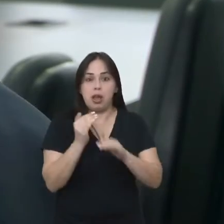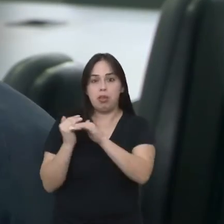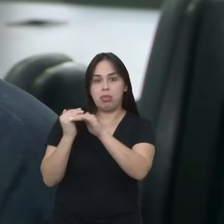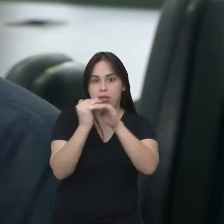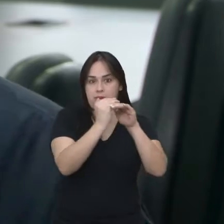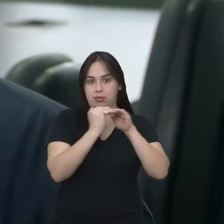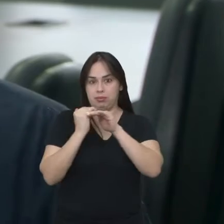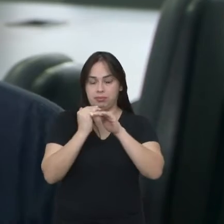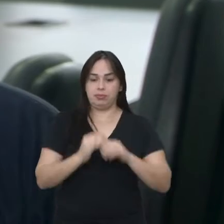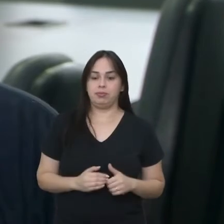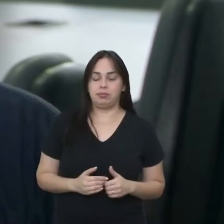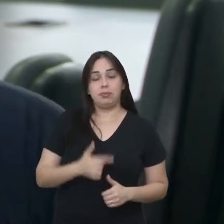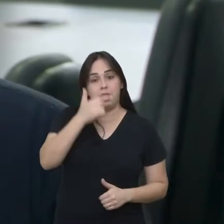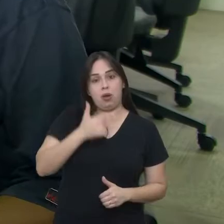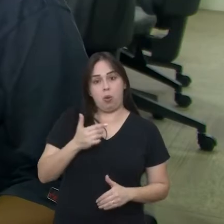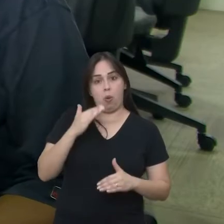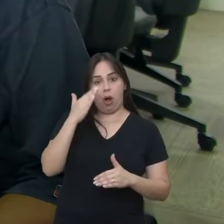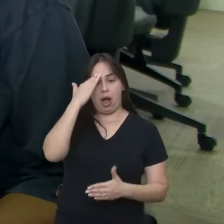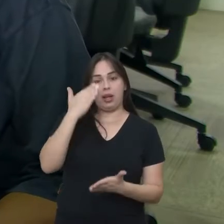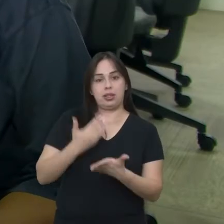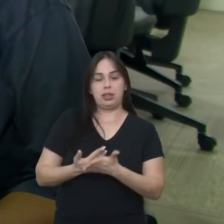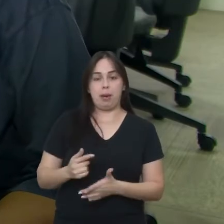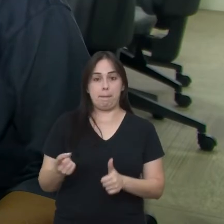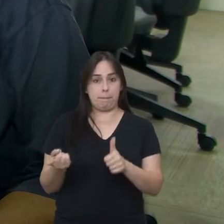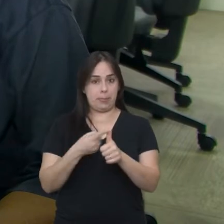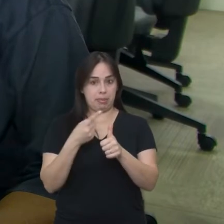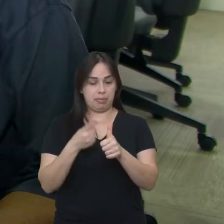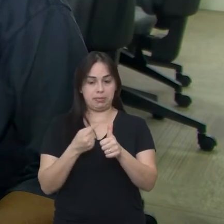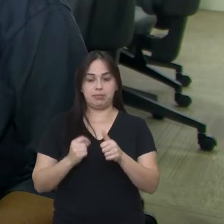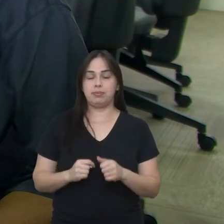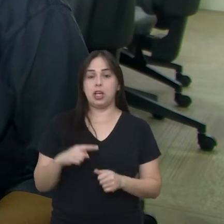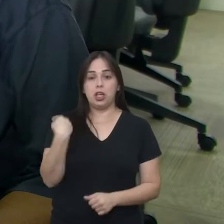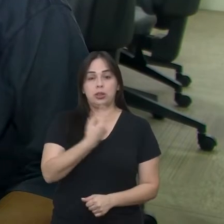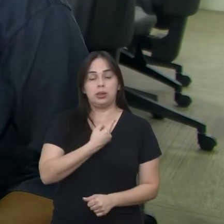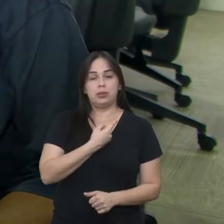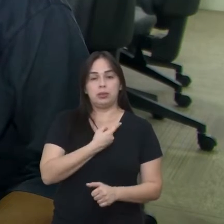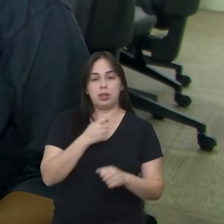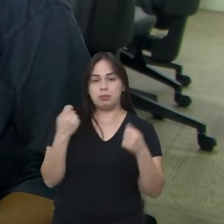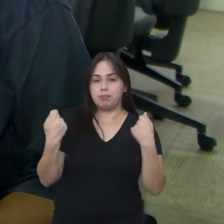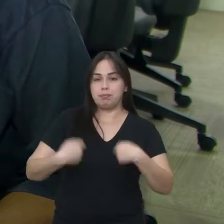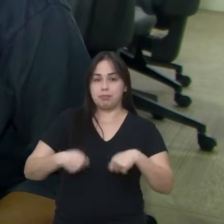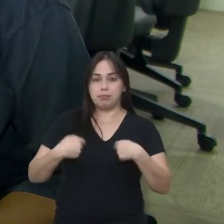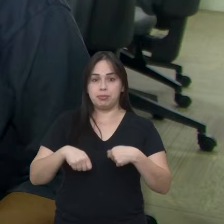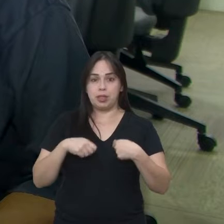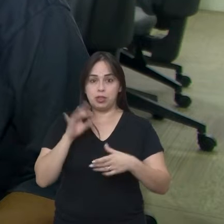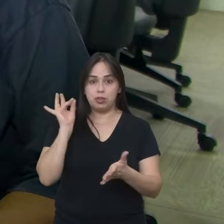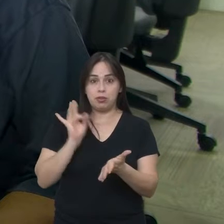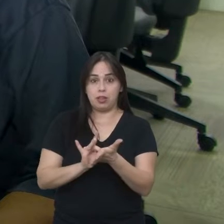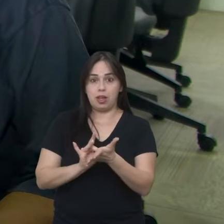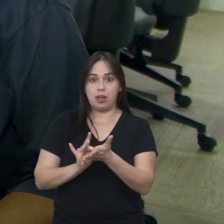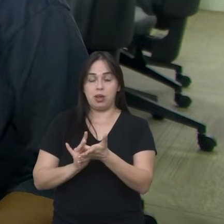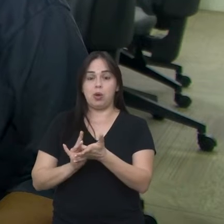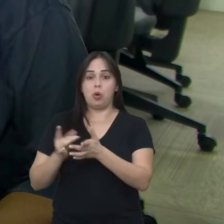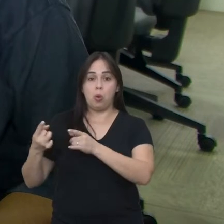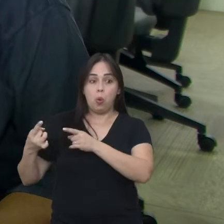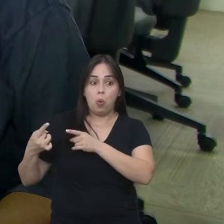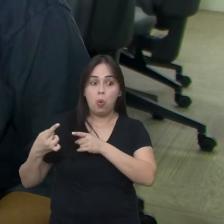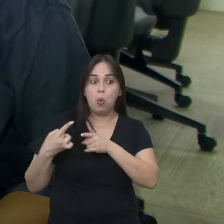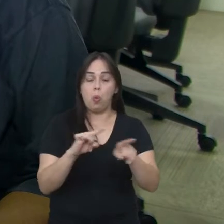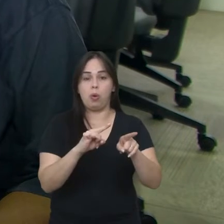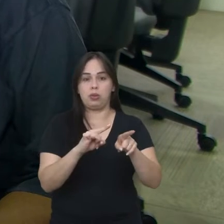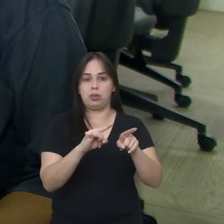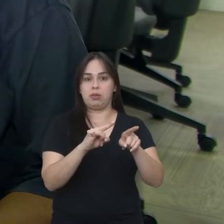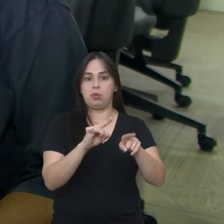pela busca da igualdade racial. Eu acredito que, primeiramente, nós devemos, na verdade, combater o